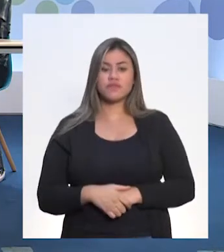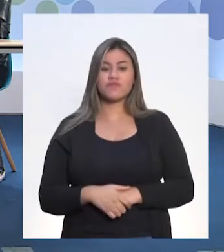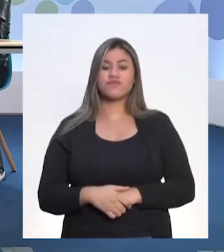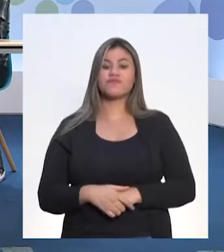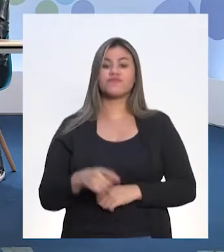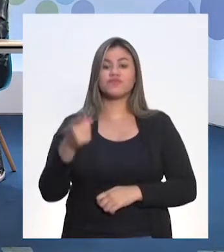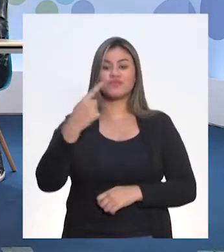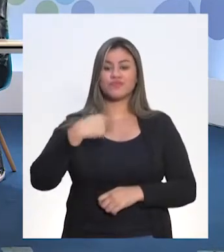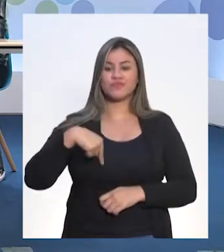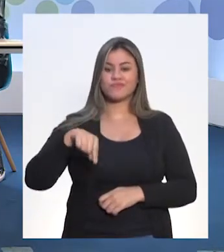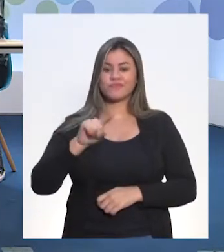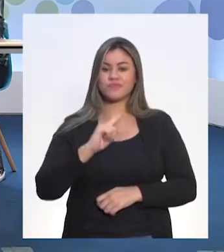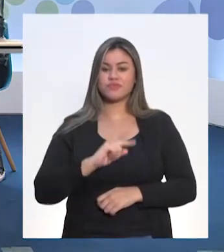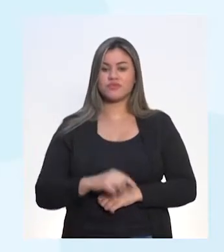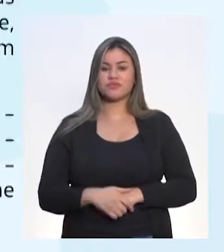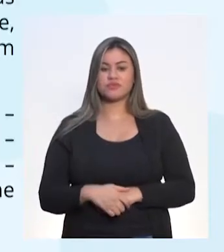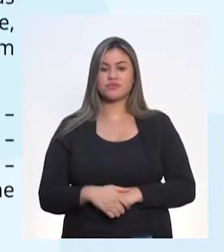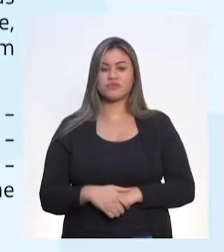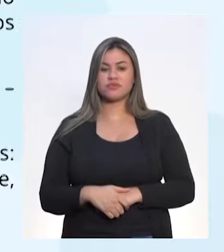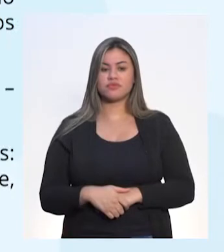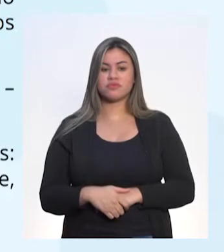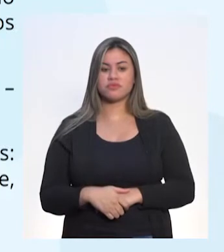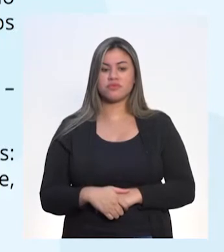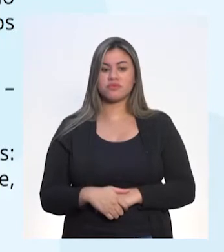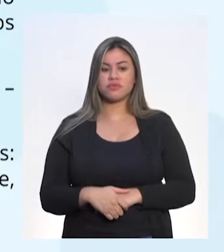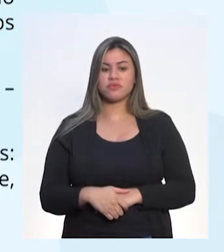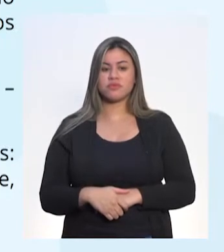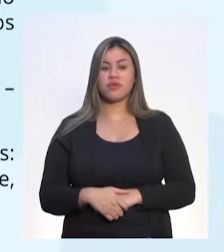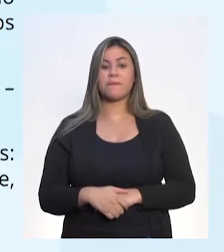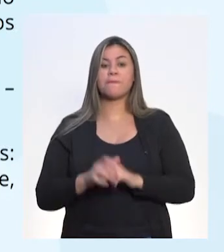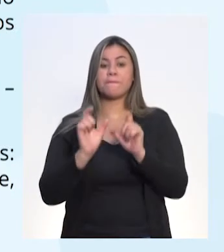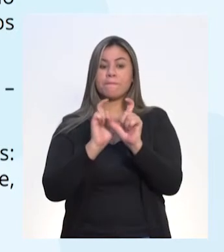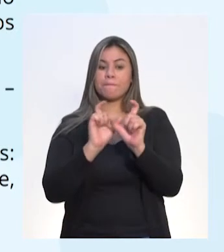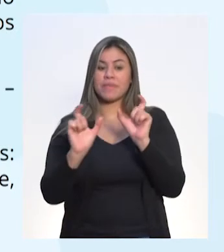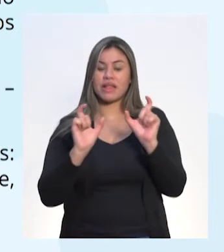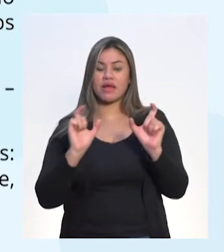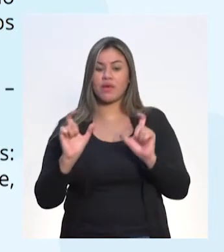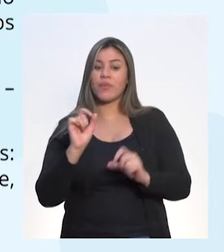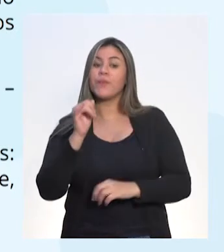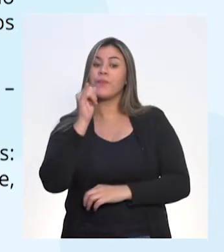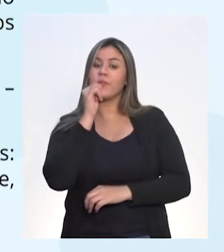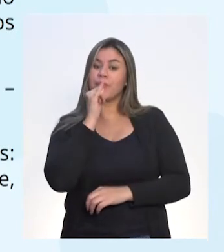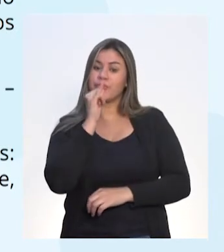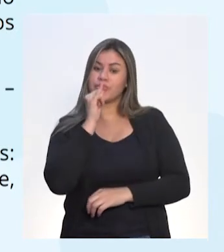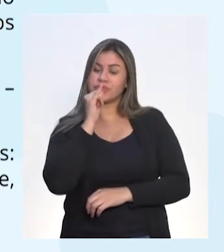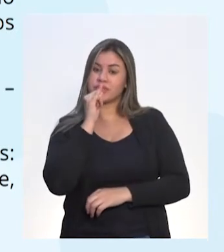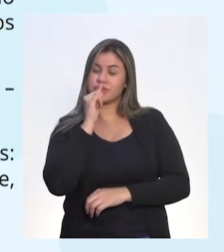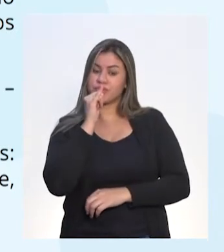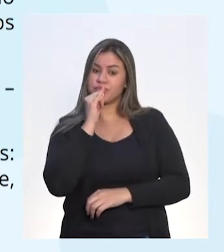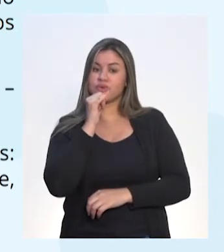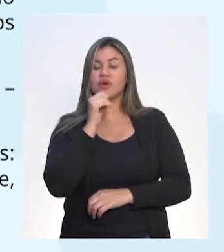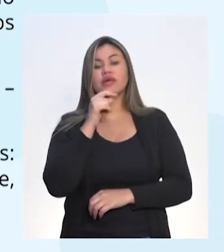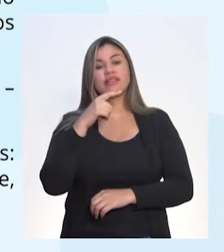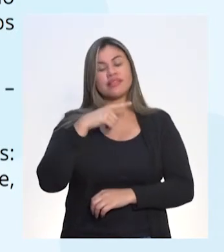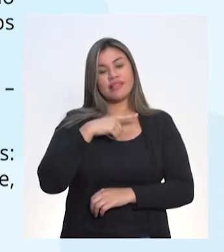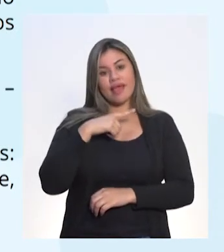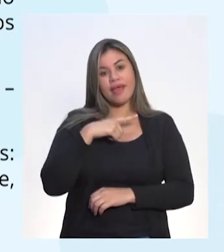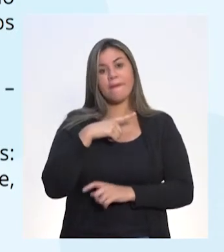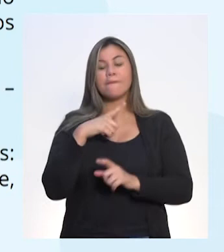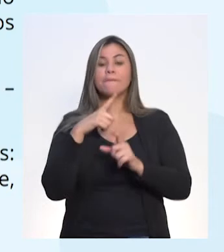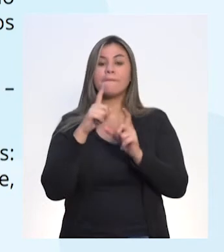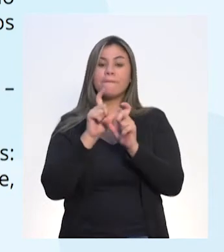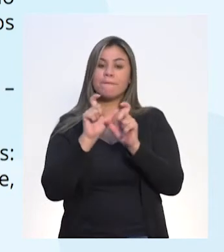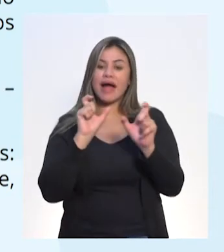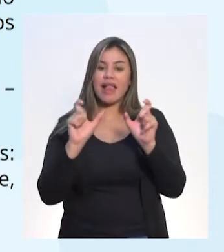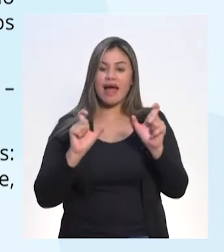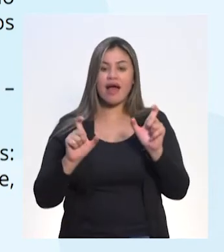agora, né, pegar aqui algumas palavras aqui, ó. Da mesma forma, né, que existem palavras, né, existem